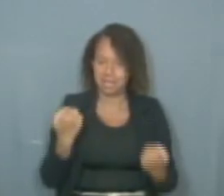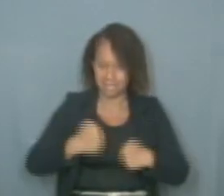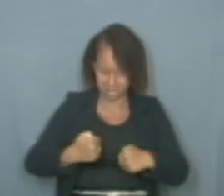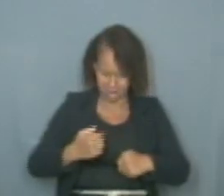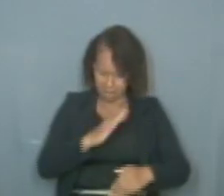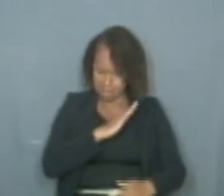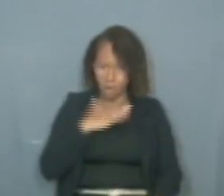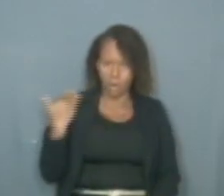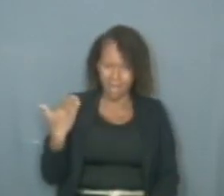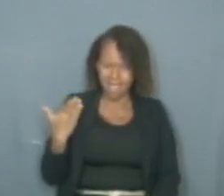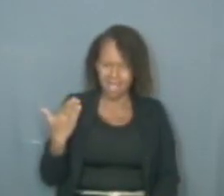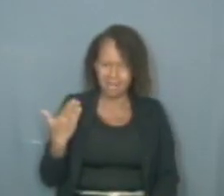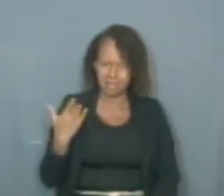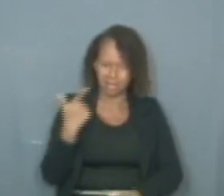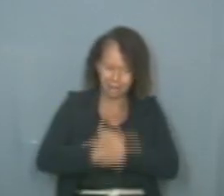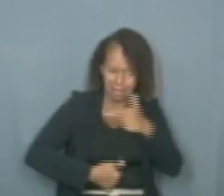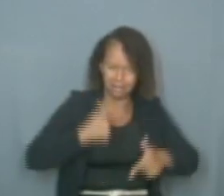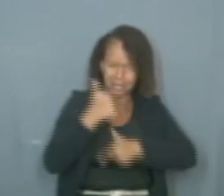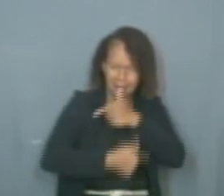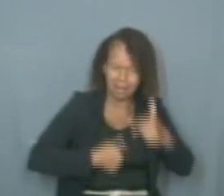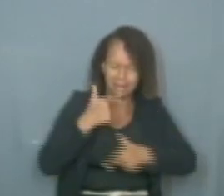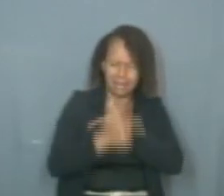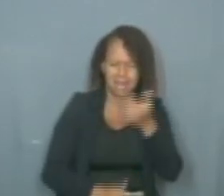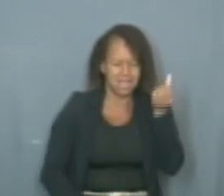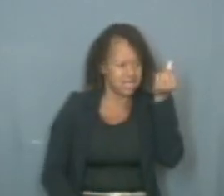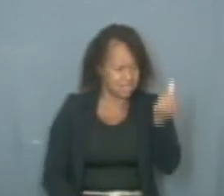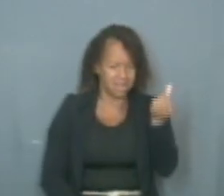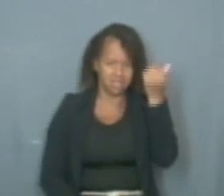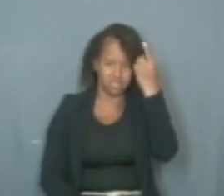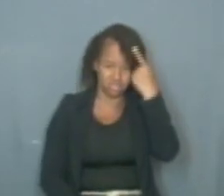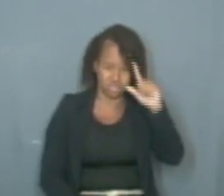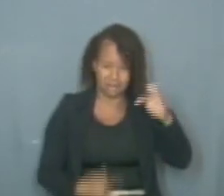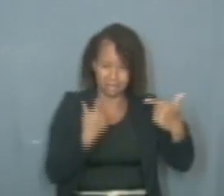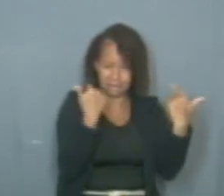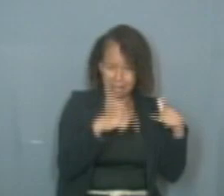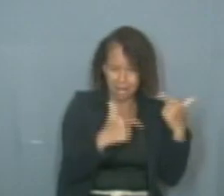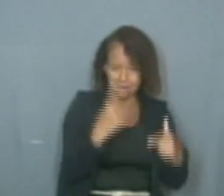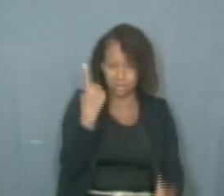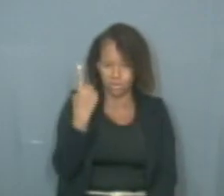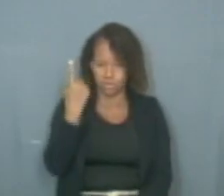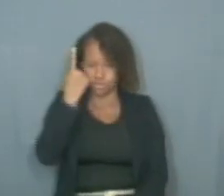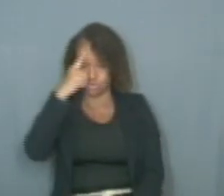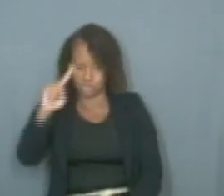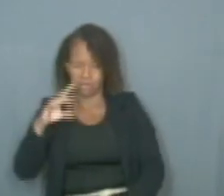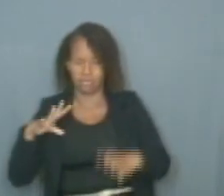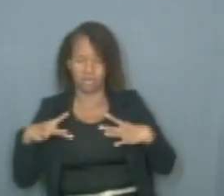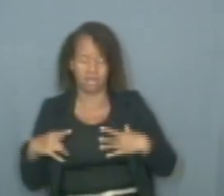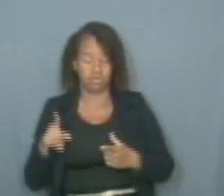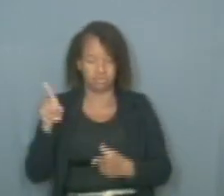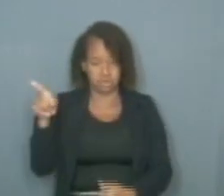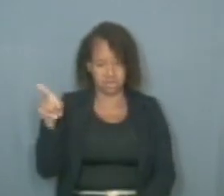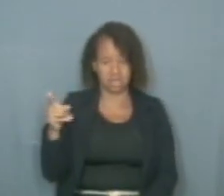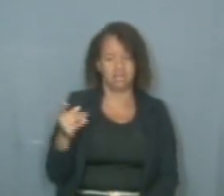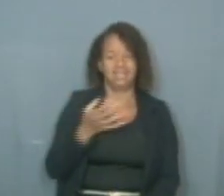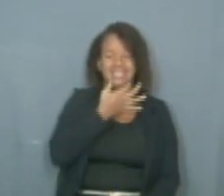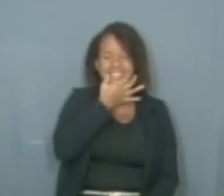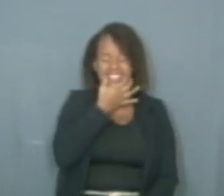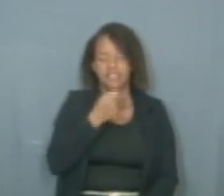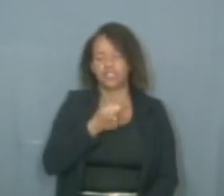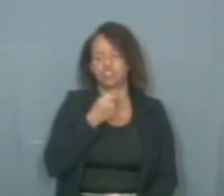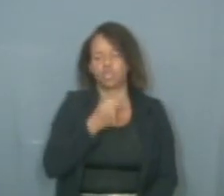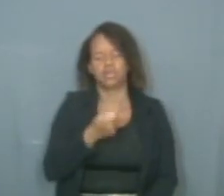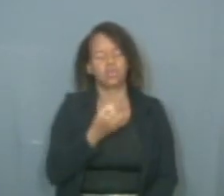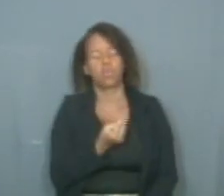tanto trabalhar numa escala 6:1. Eduardo Moura, você é jornalista.